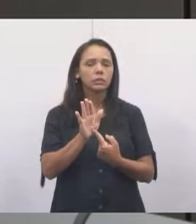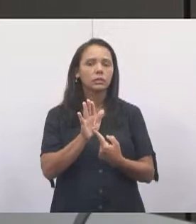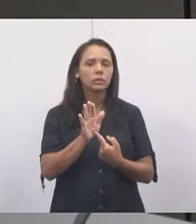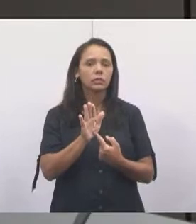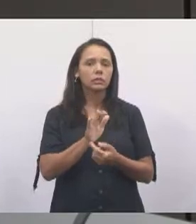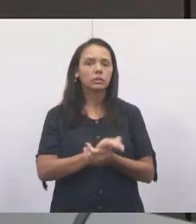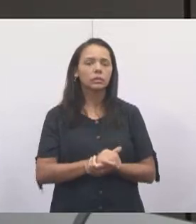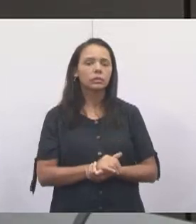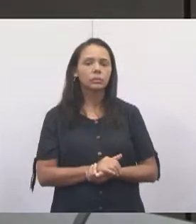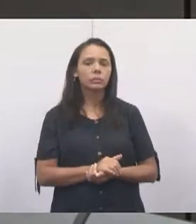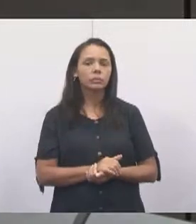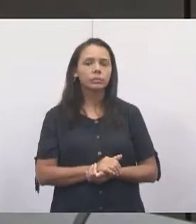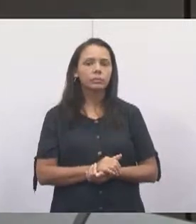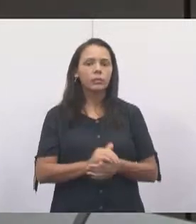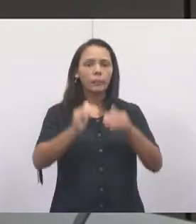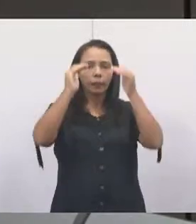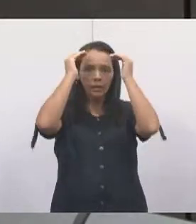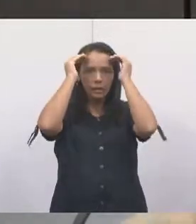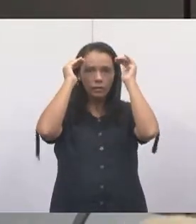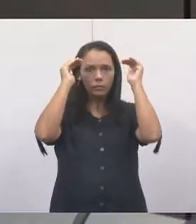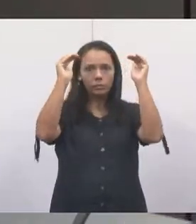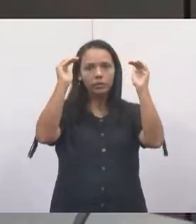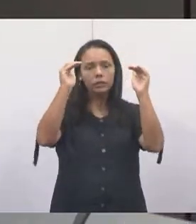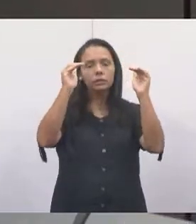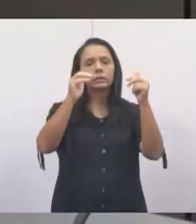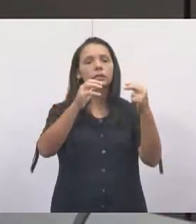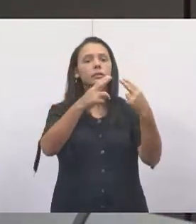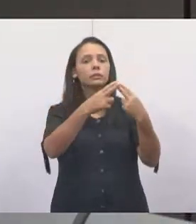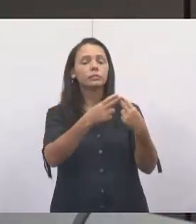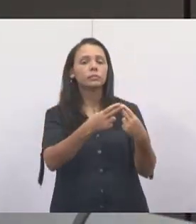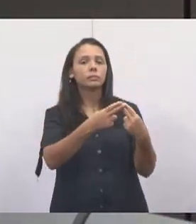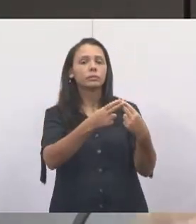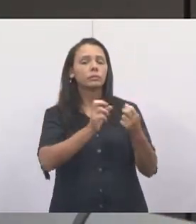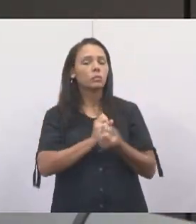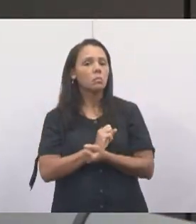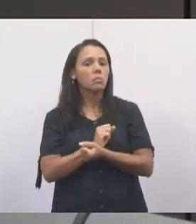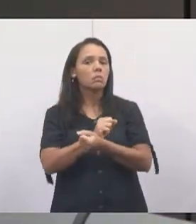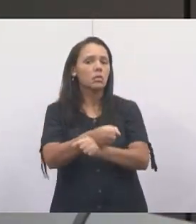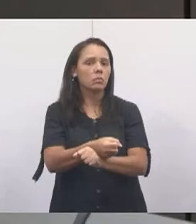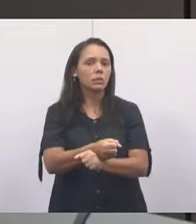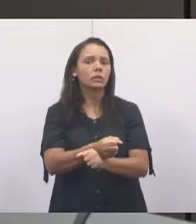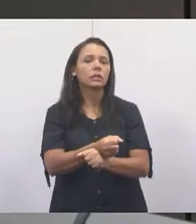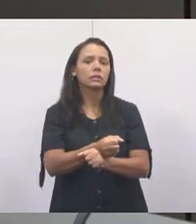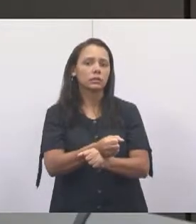limita a cumprir uma obrigação